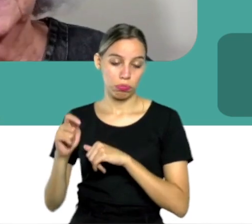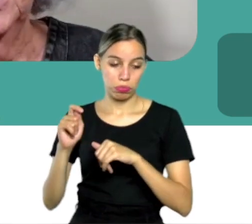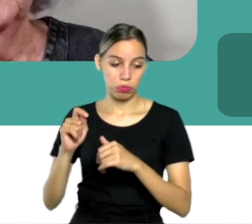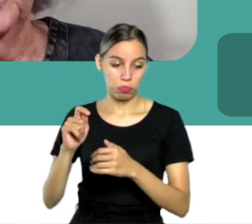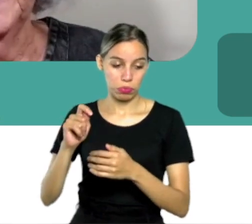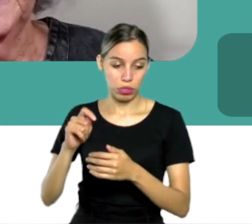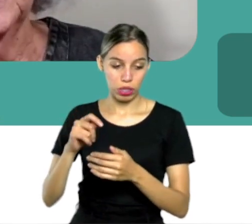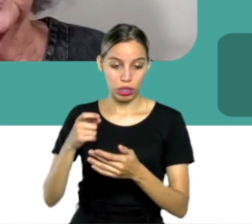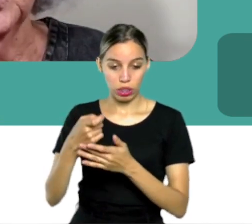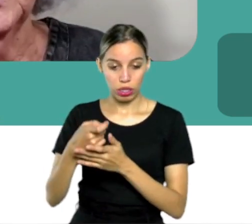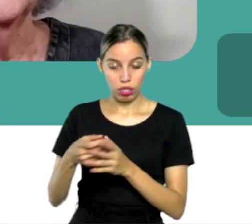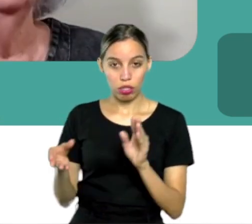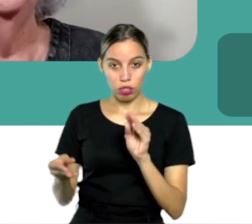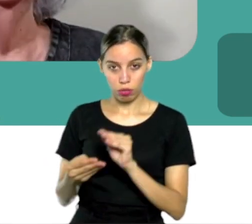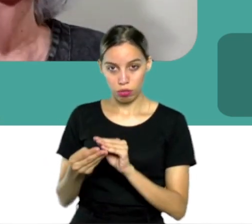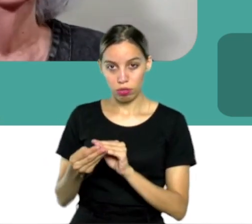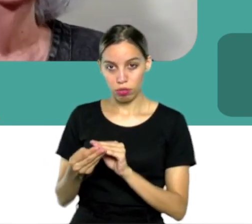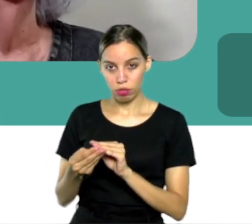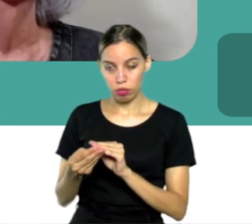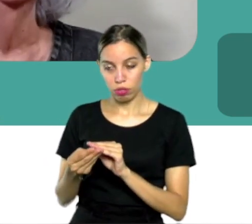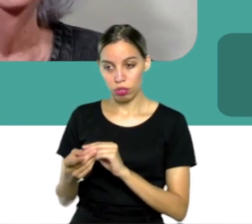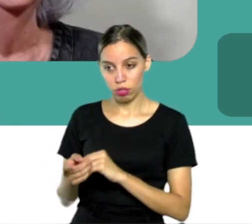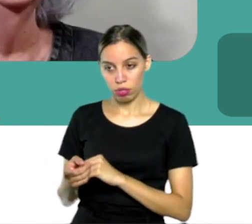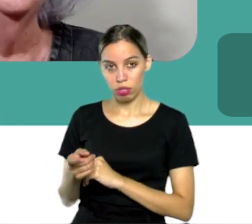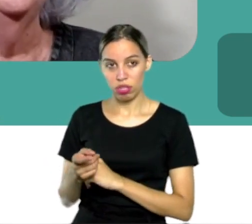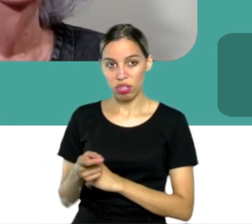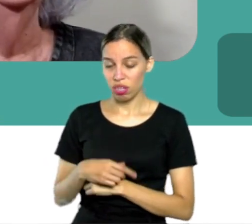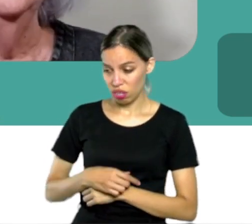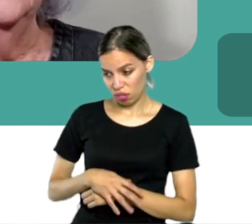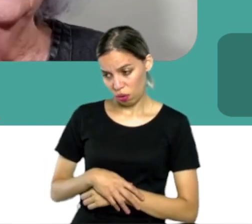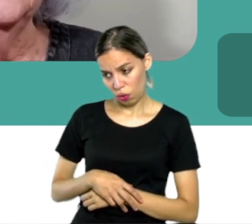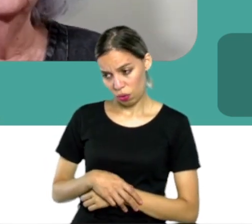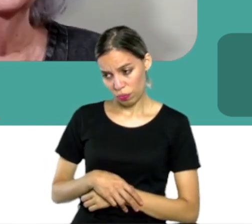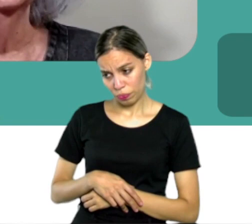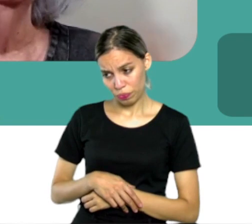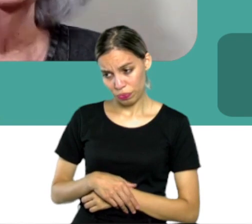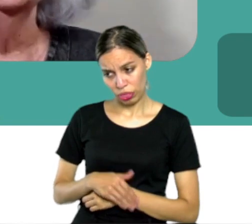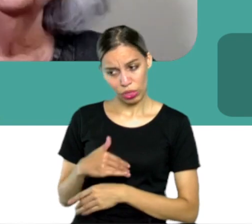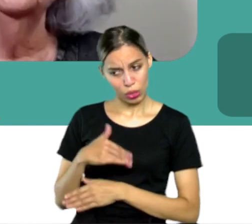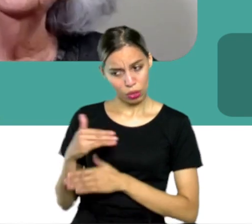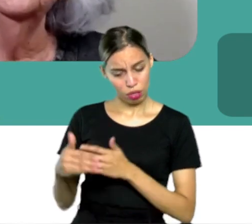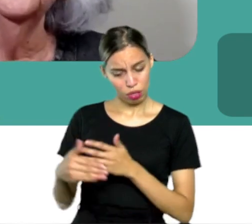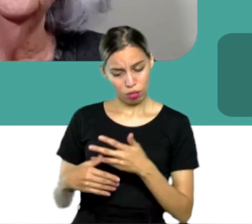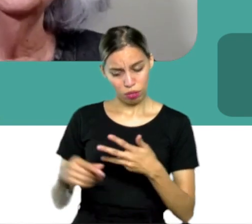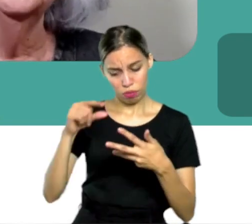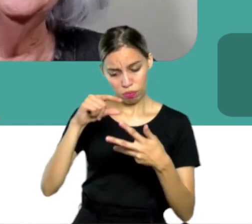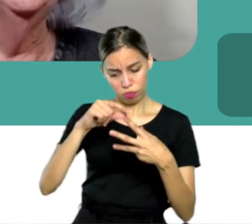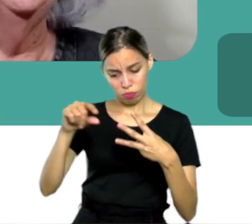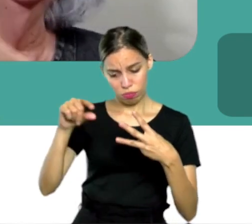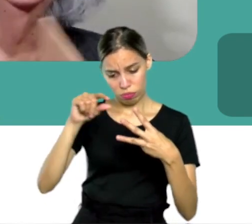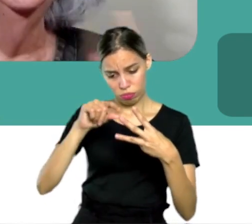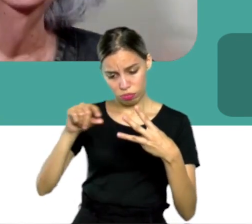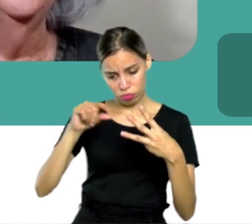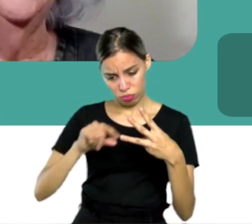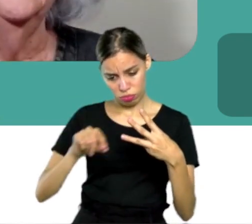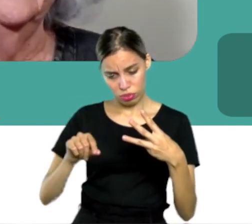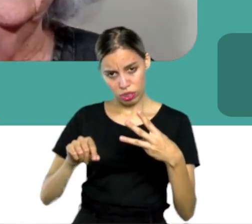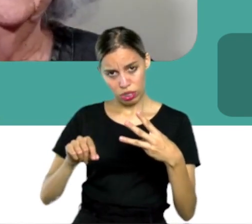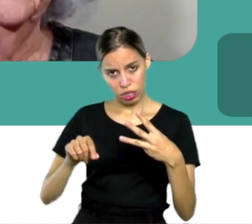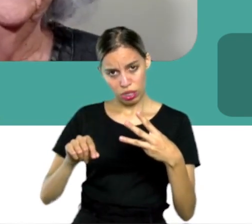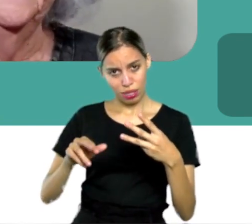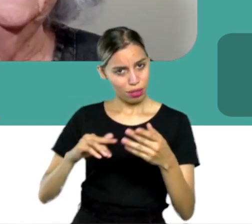haikaísta, eu falei, nem tudo que se faz em 3 versos é haikai. Então, a gente pôs o nome de Nem Cai Nem